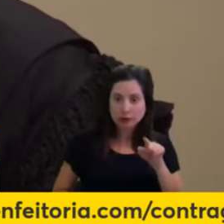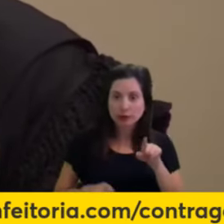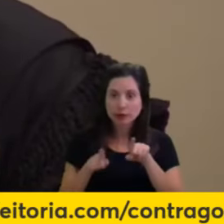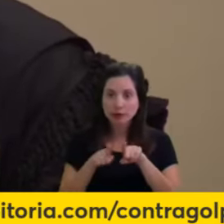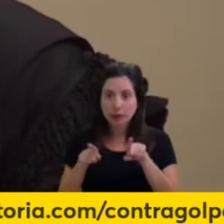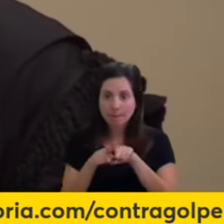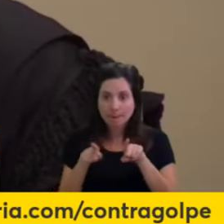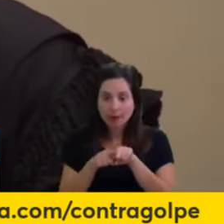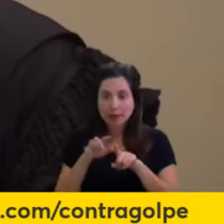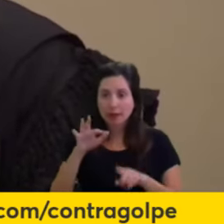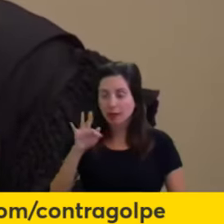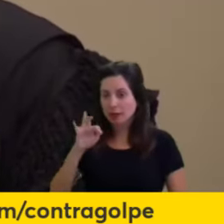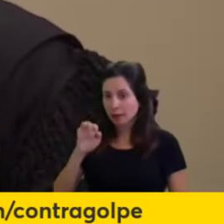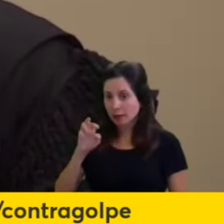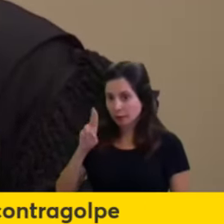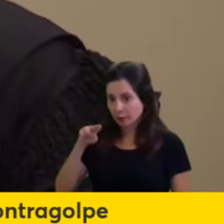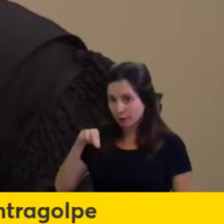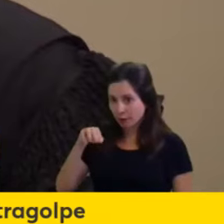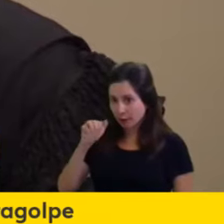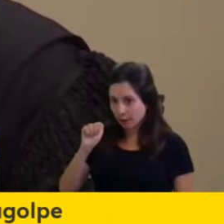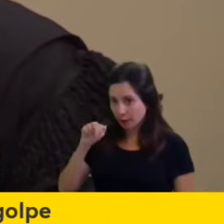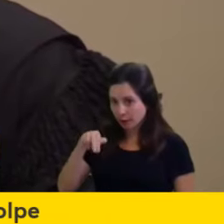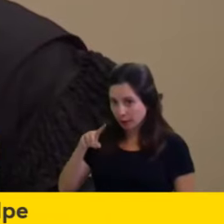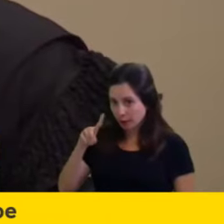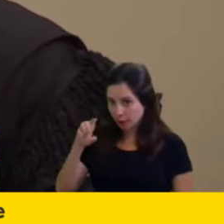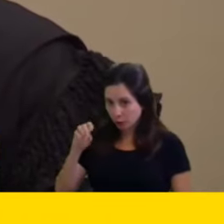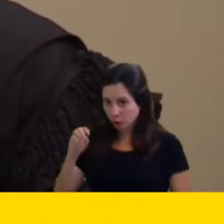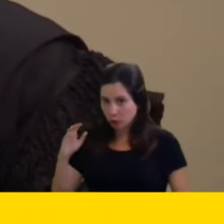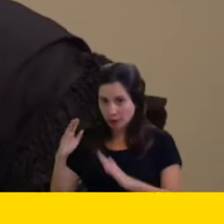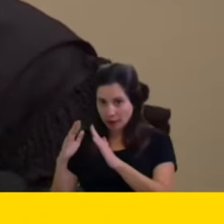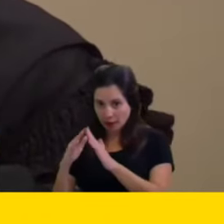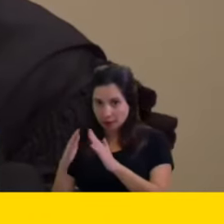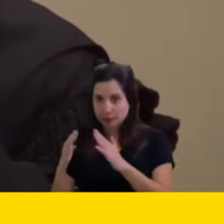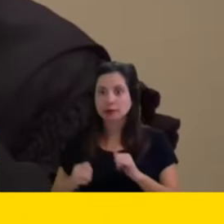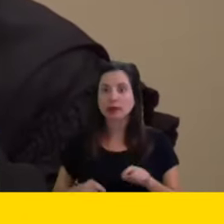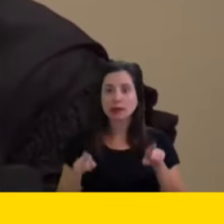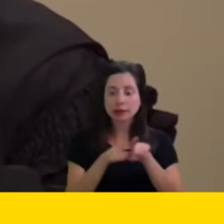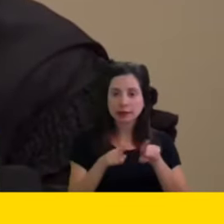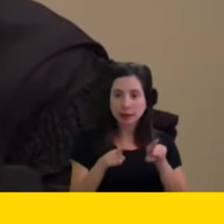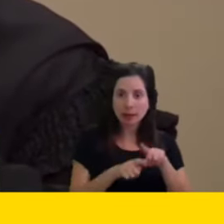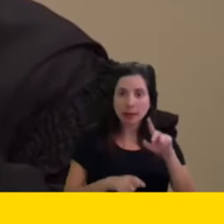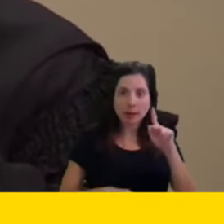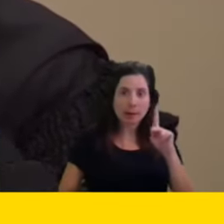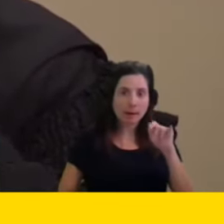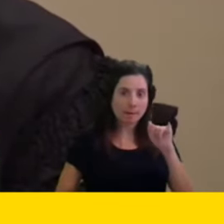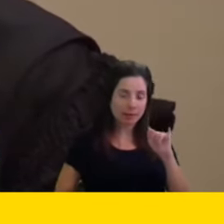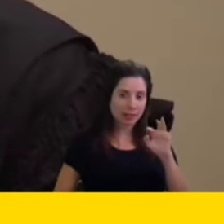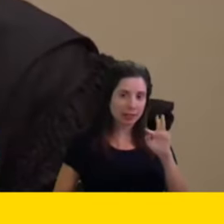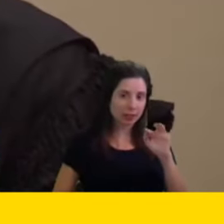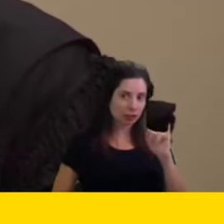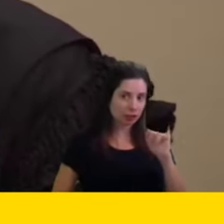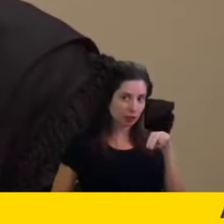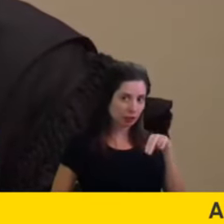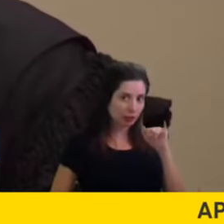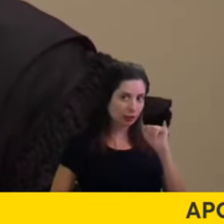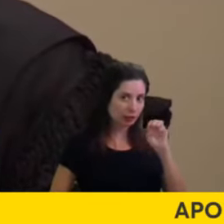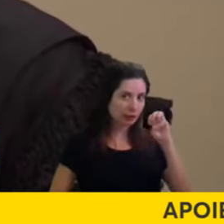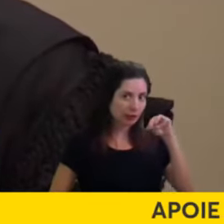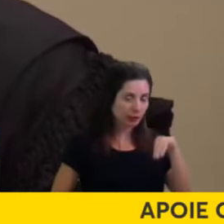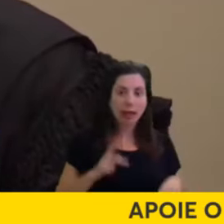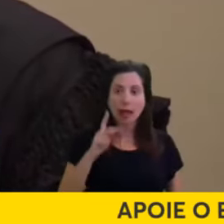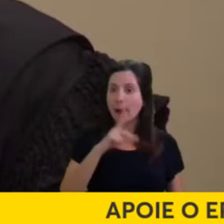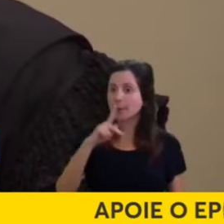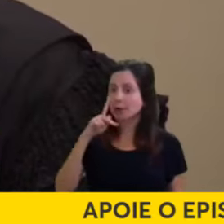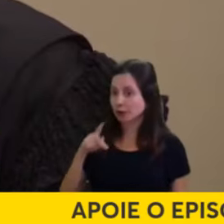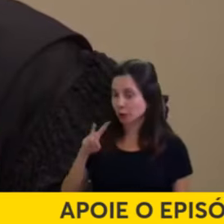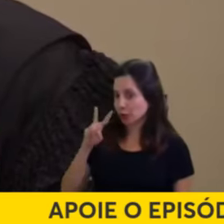Pereira e pelo D Walter agra organizado pelo Dr Luiz ptin a professora Vânia Siciliano aeta em